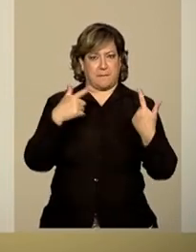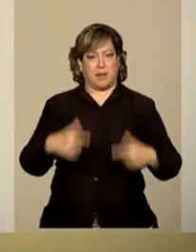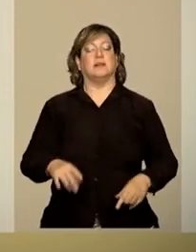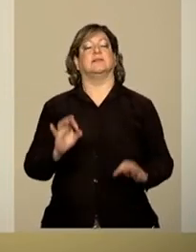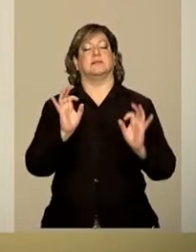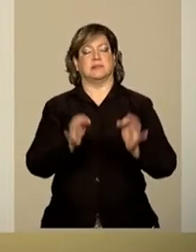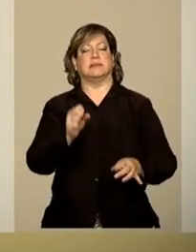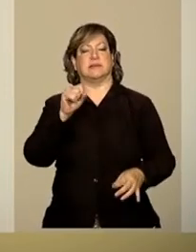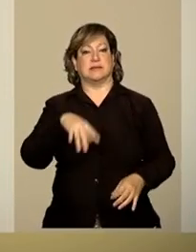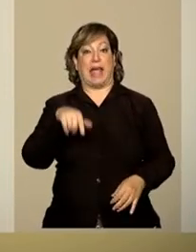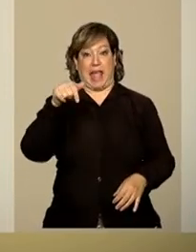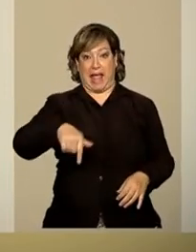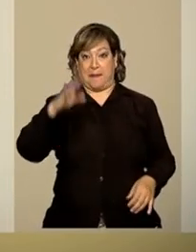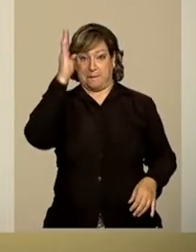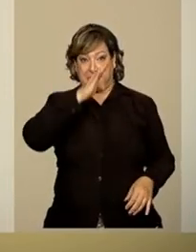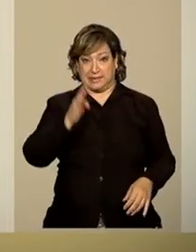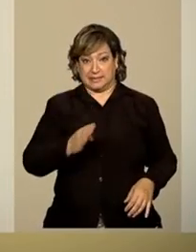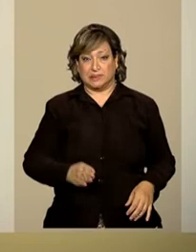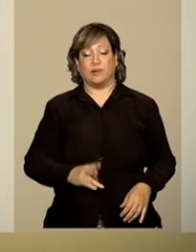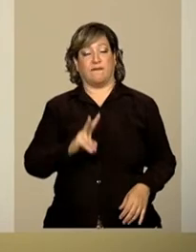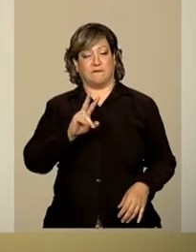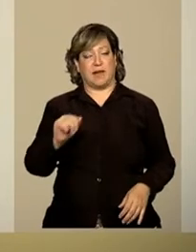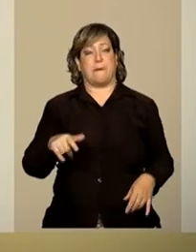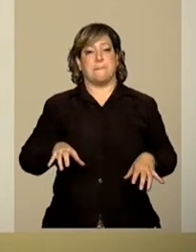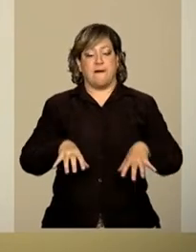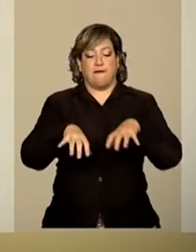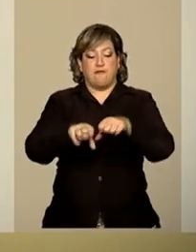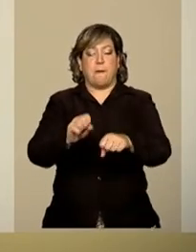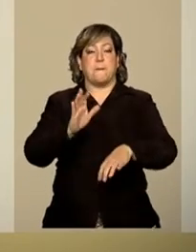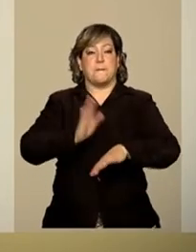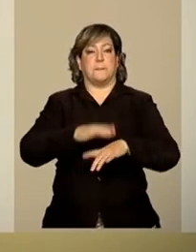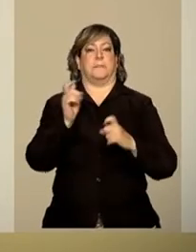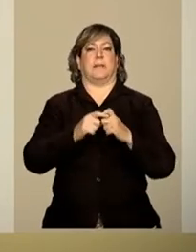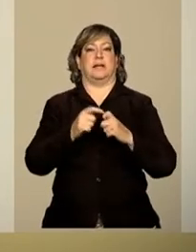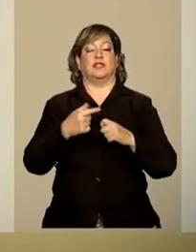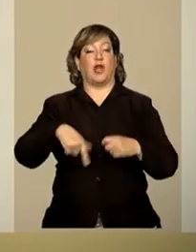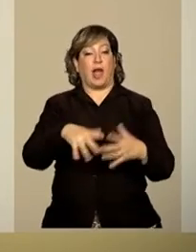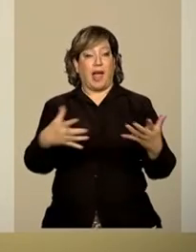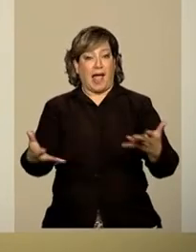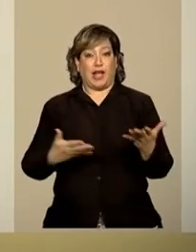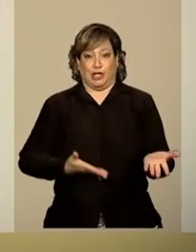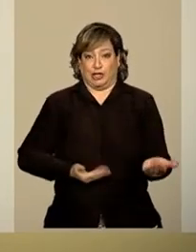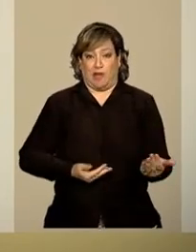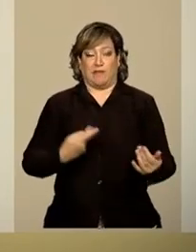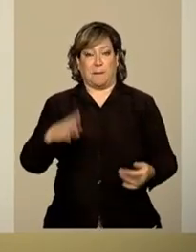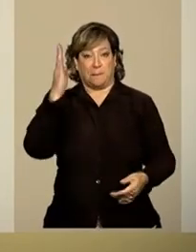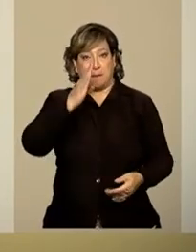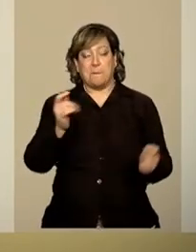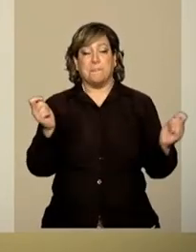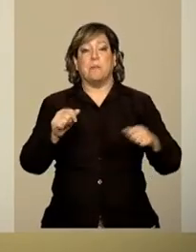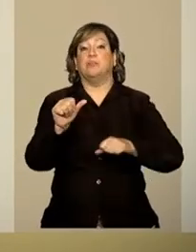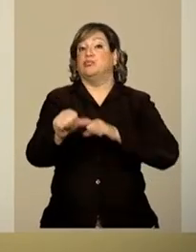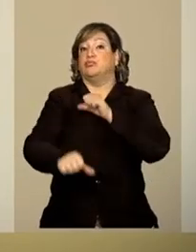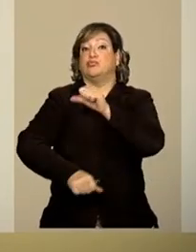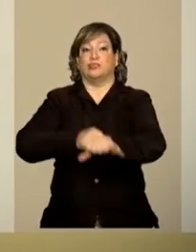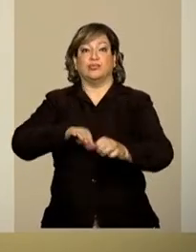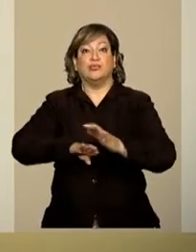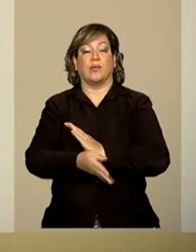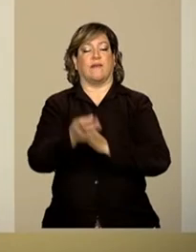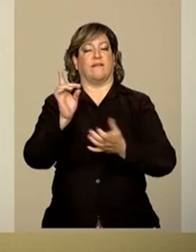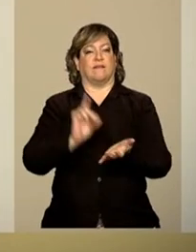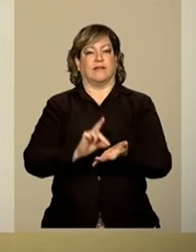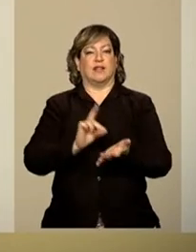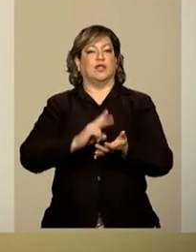formar Mais Médicos no Brasil porque queremos que mais jovens brasileiros possam transformar em realidade